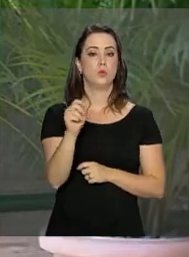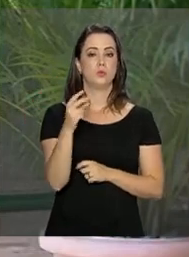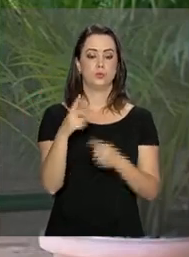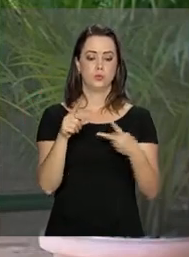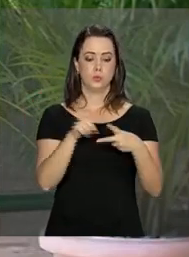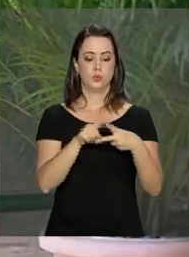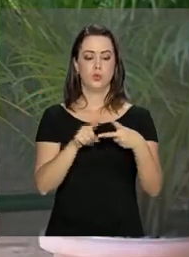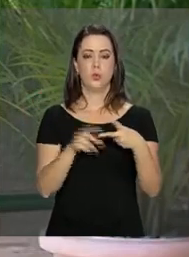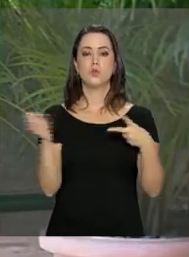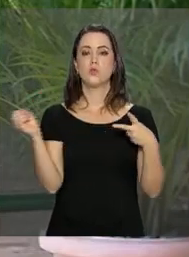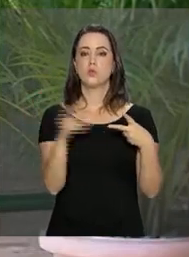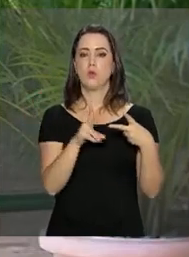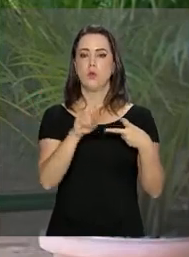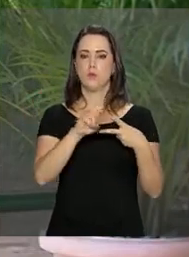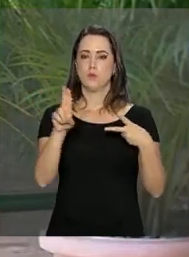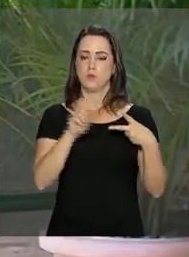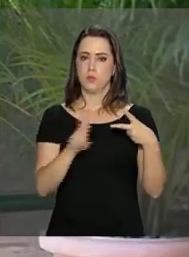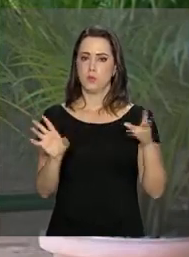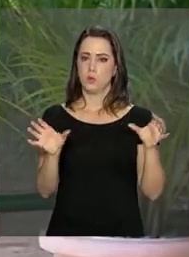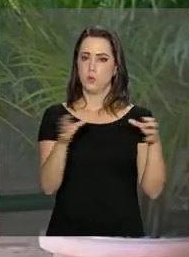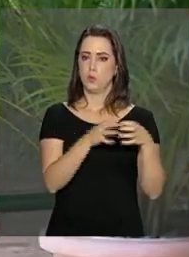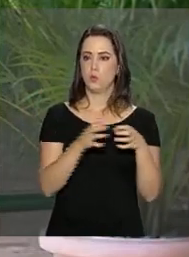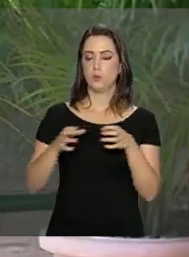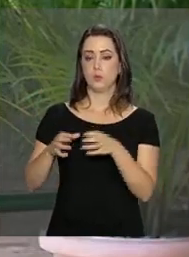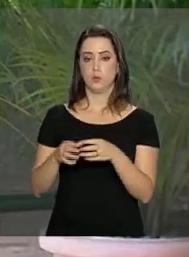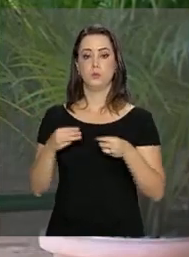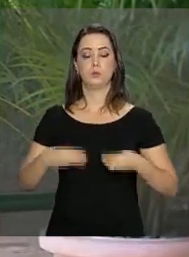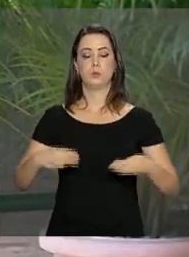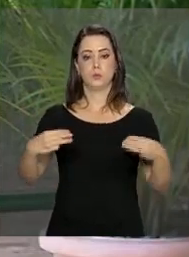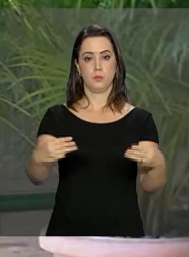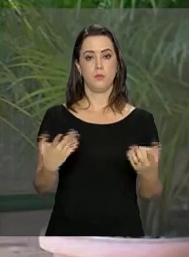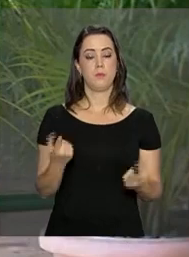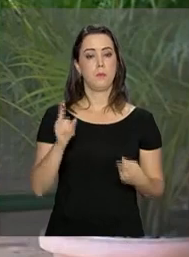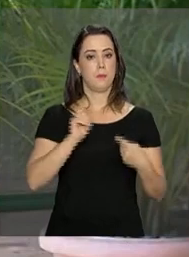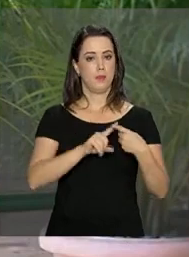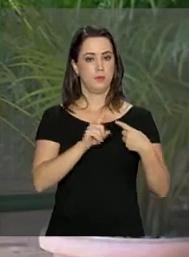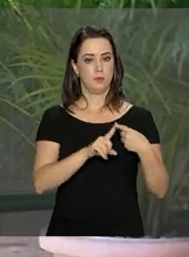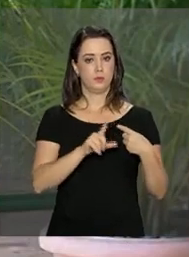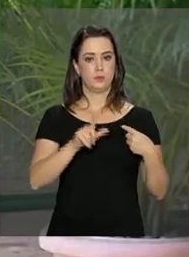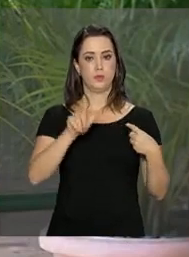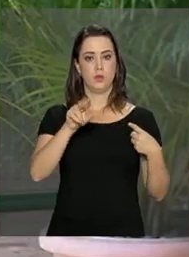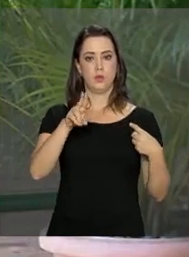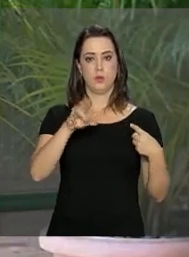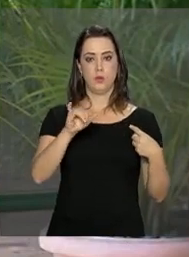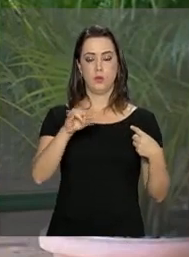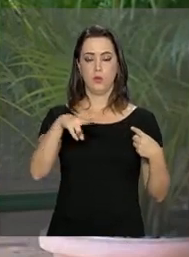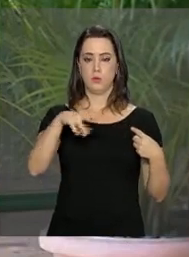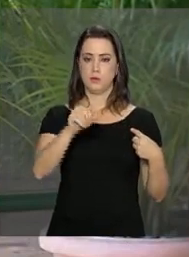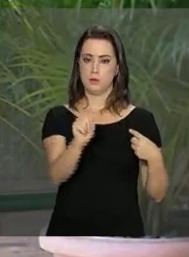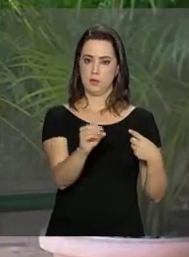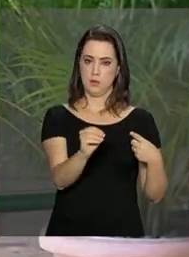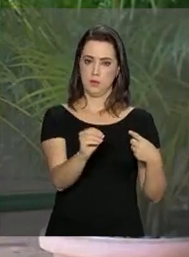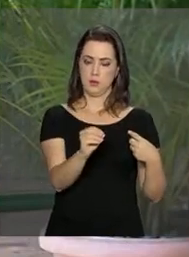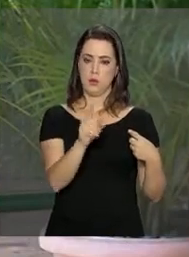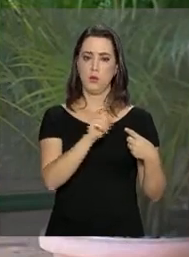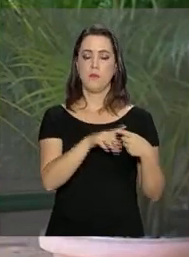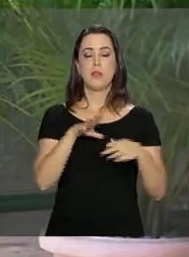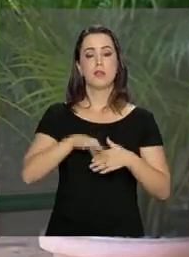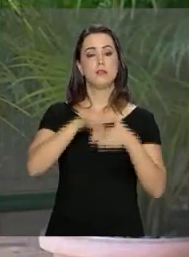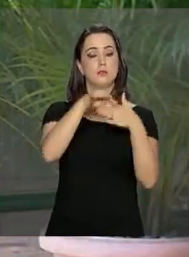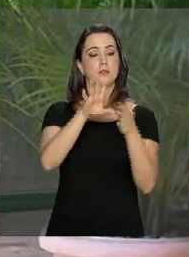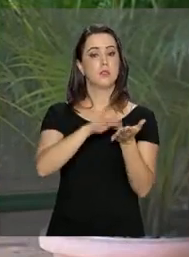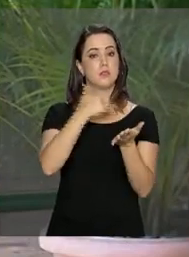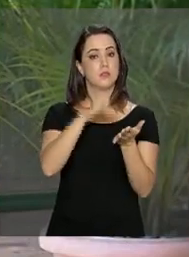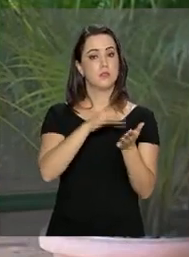dois novos nomes para compor a sua equipe a equipe do ministério que são eles luciano bennett tim ele vai comandar a secretaria nacional